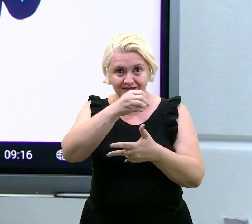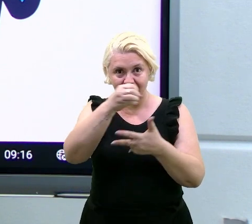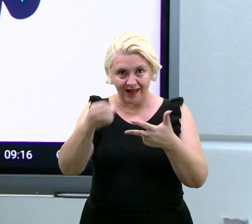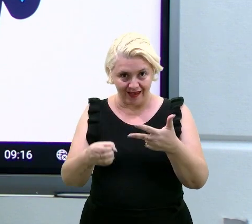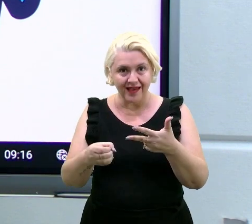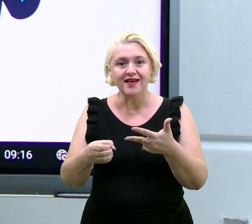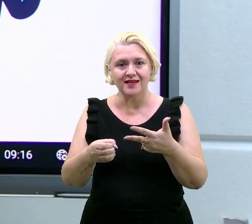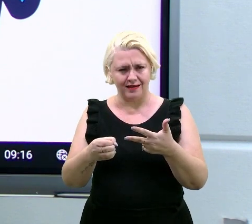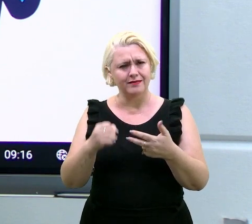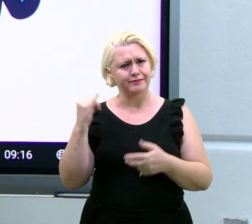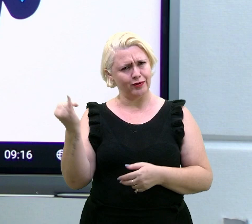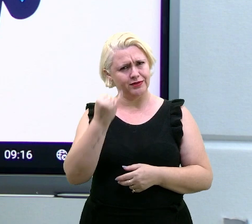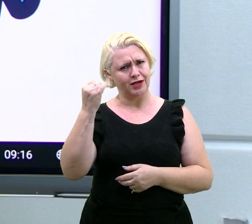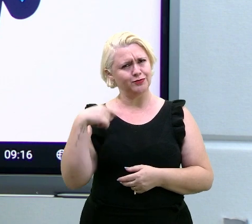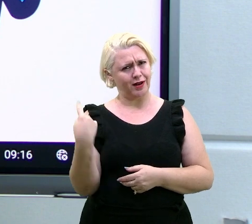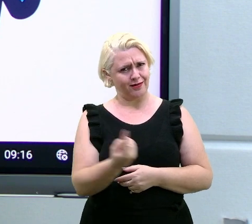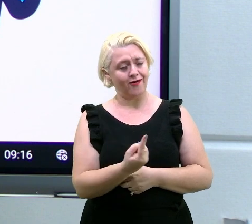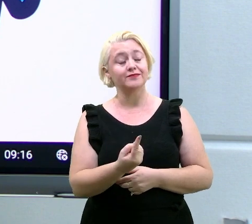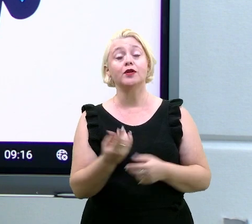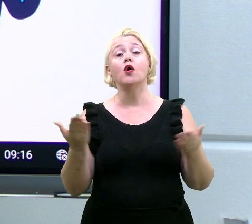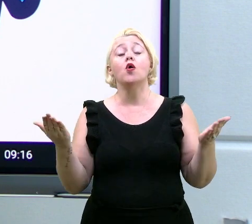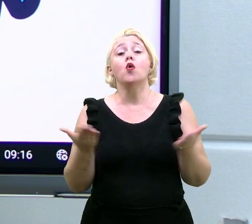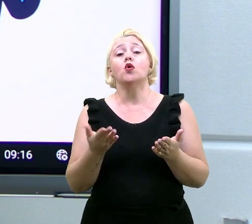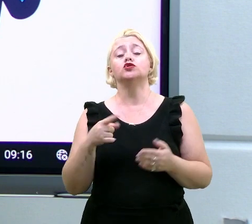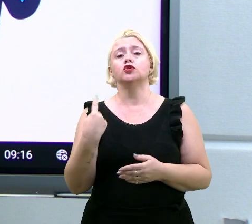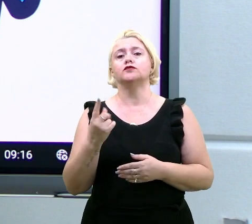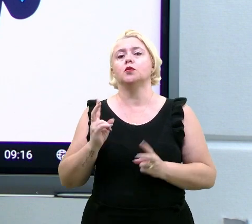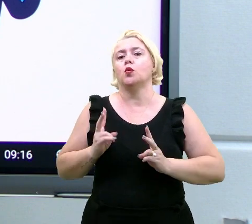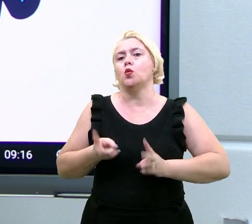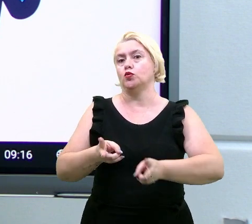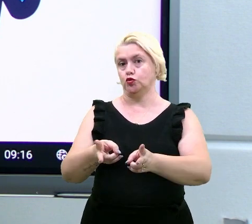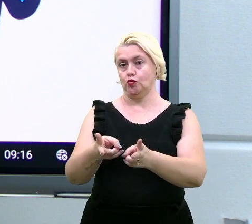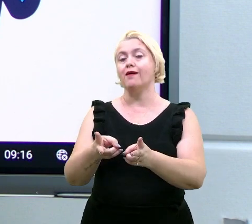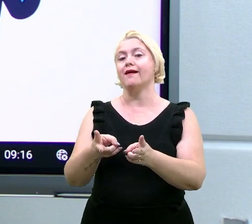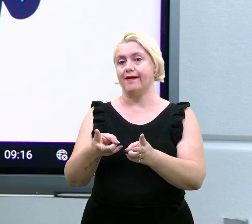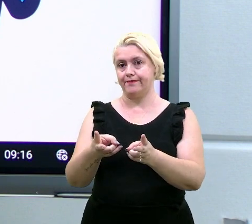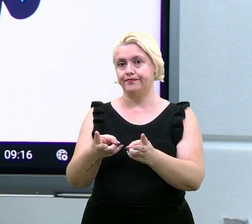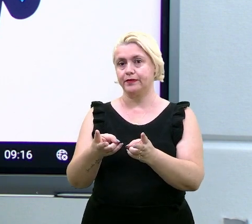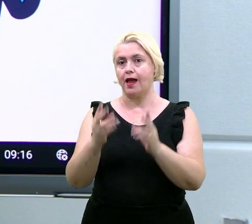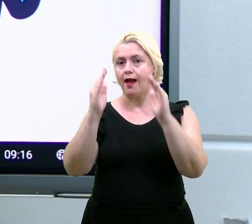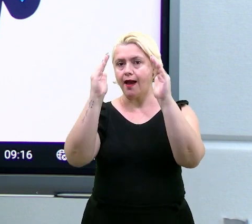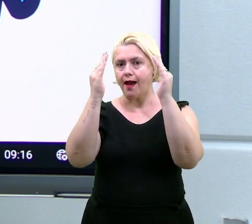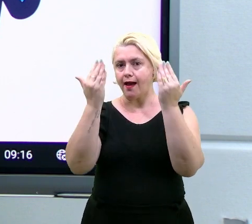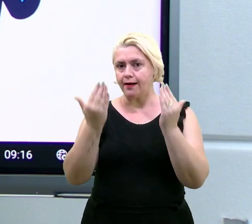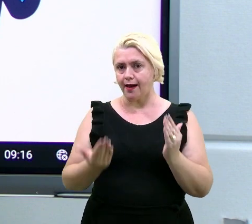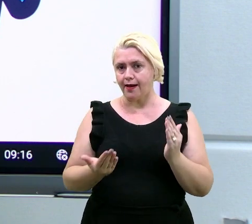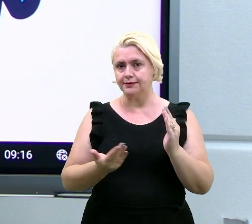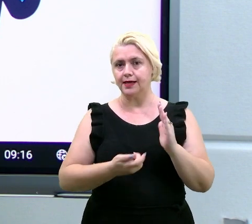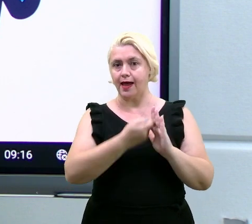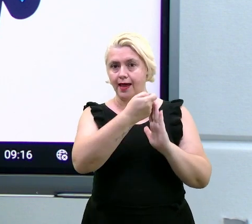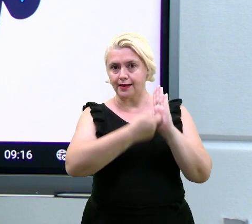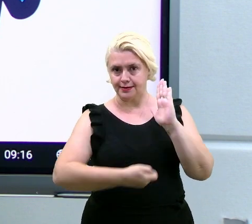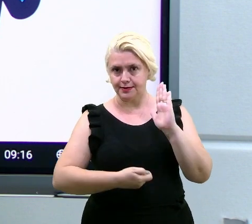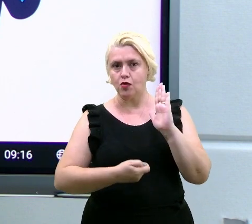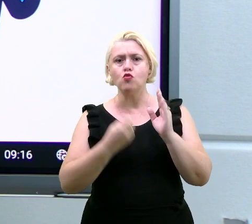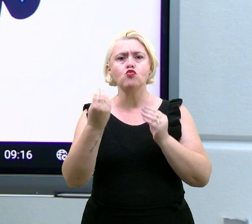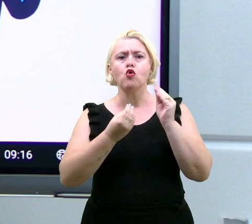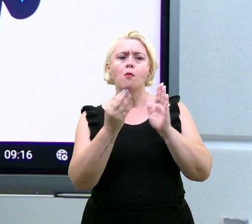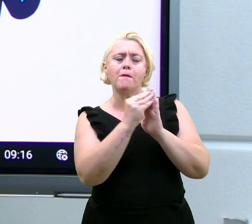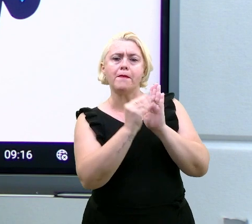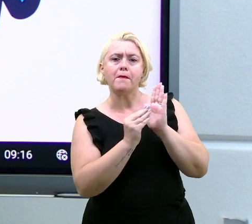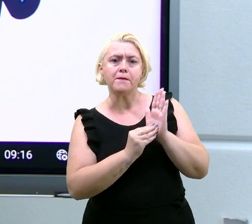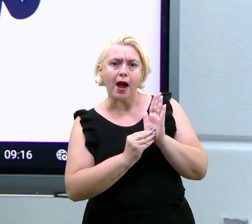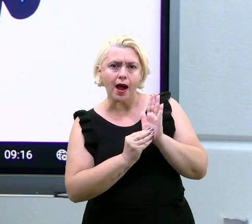para todos nós E hoje nós vamos darid anlise daação da construção